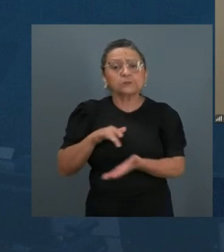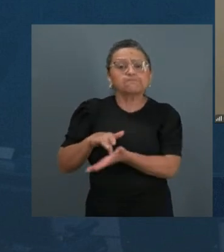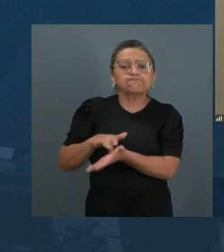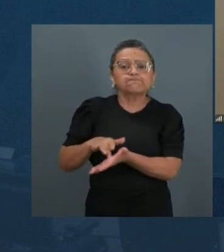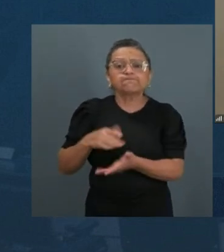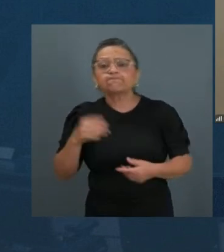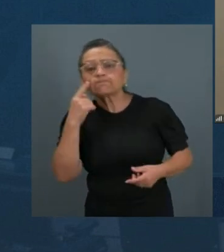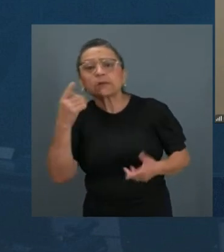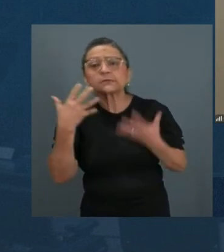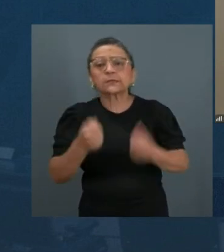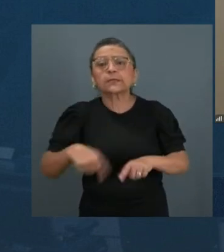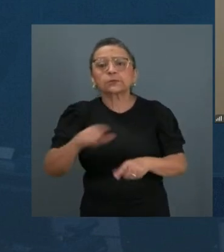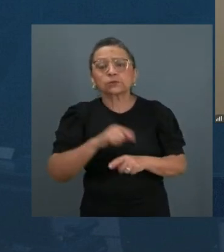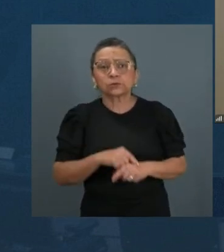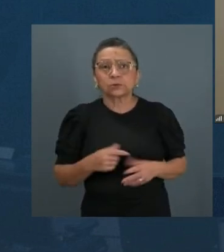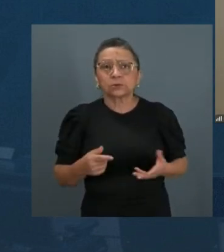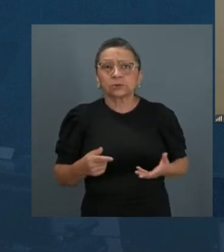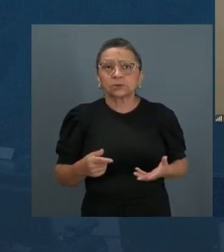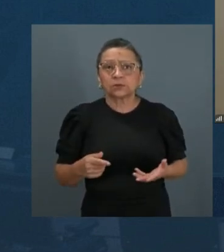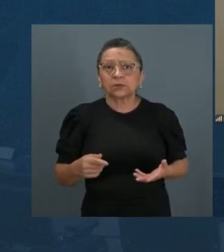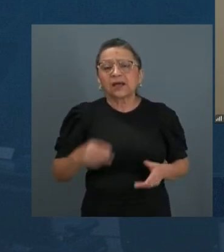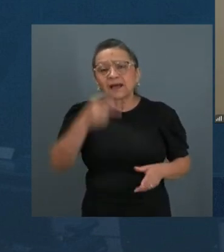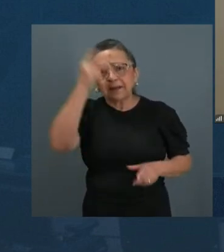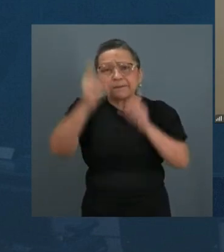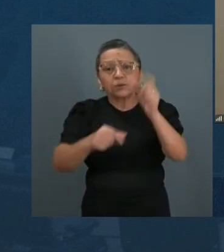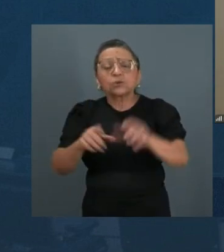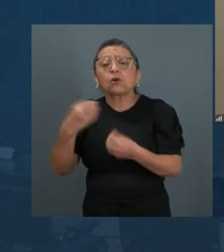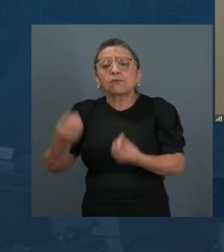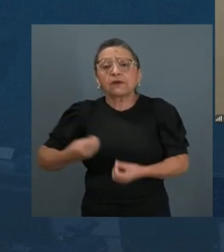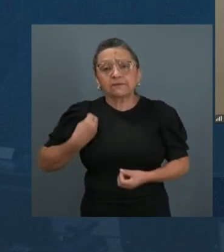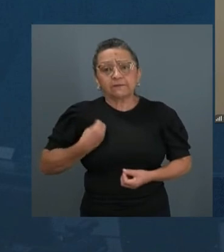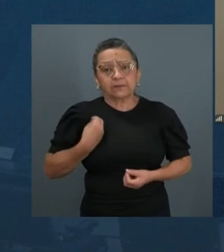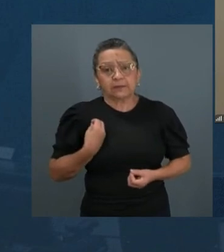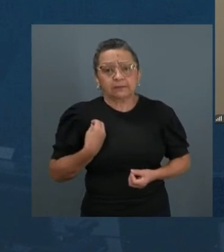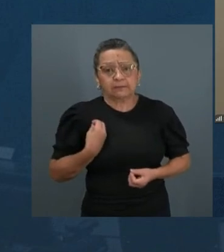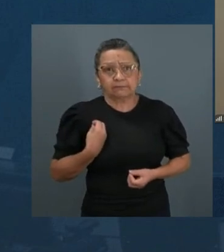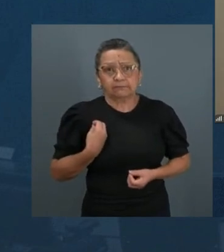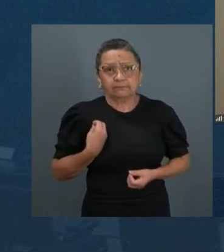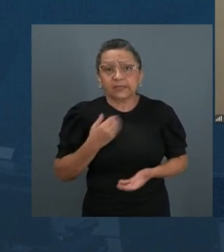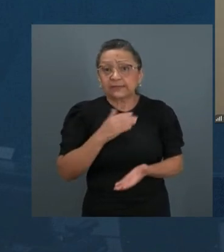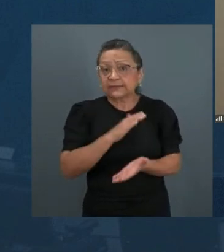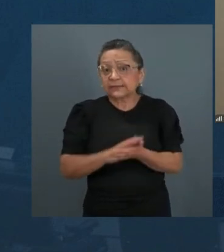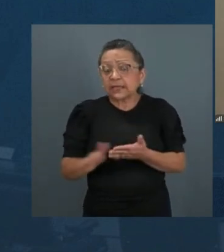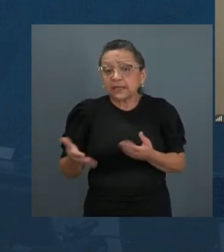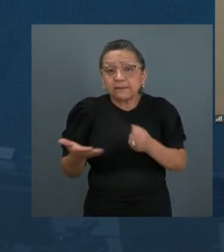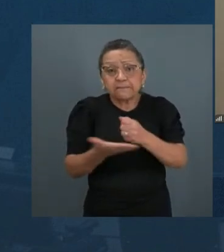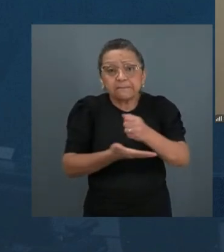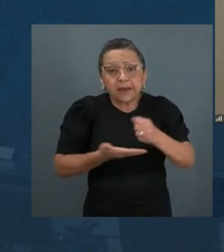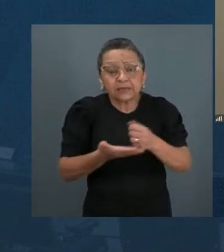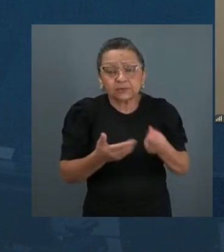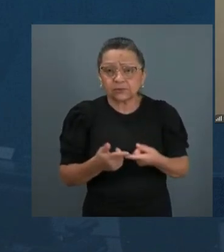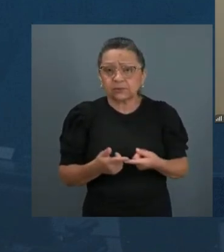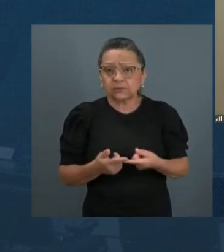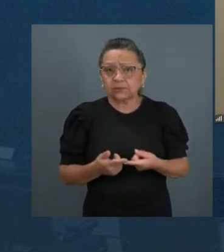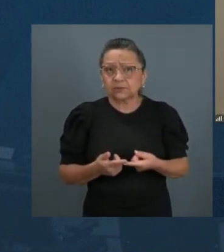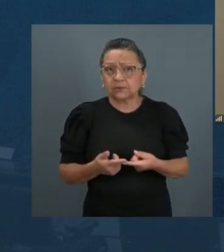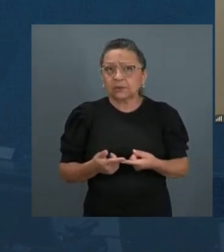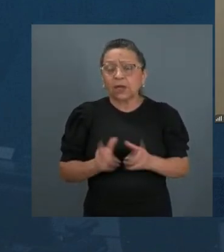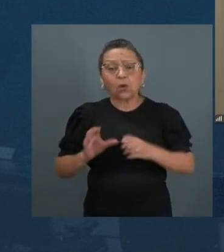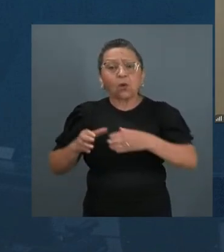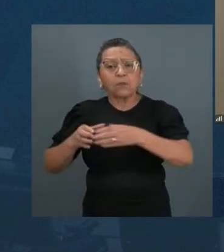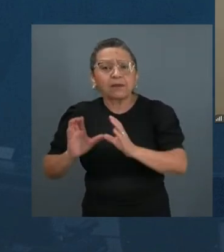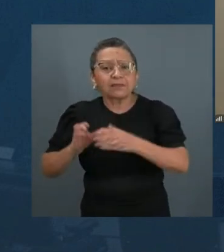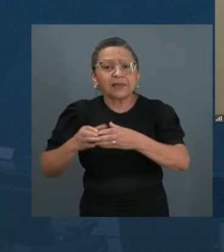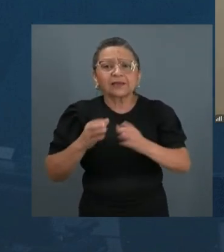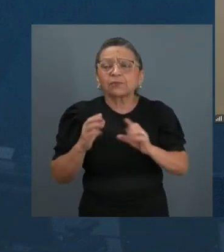que está acontecendo. Essas pessoas, elas vão viver sem o básico. São pessoas em comunidades